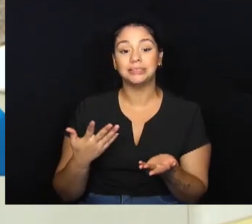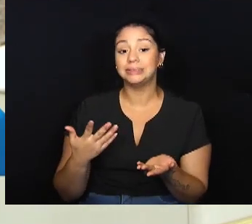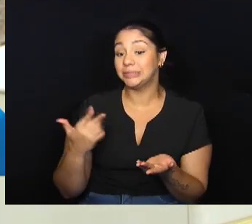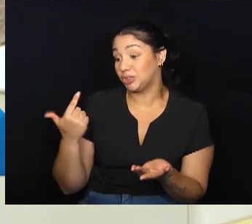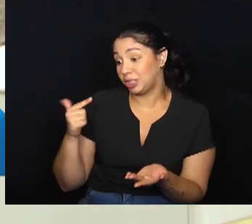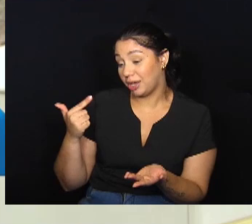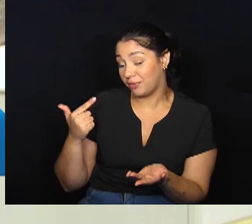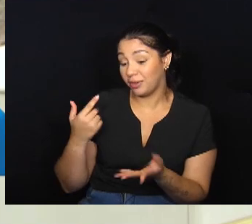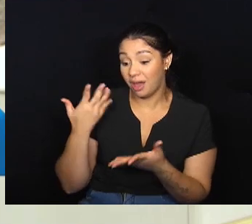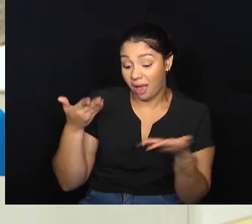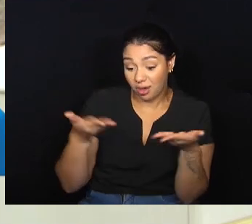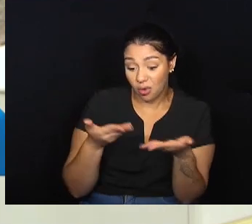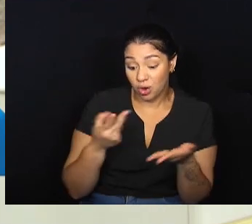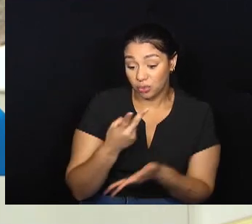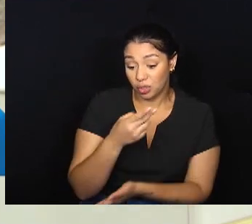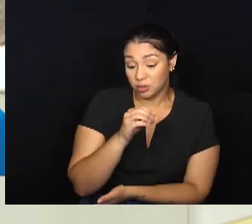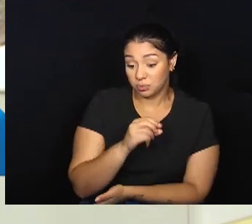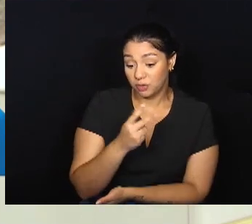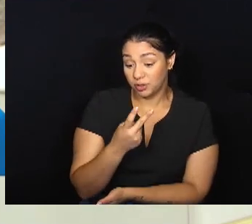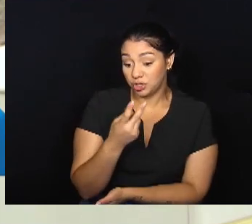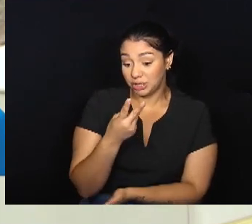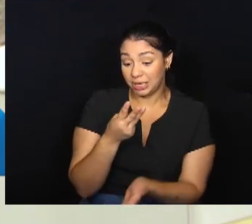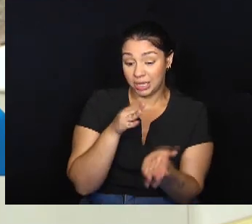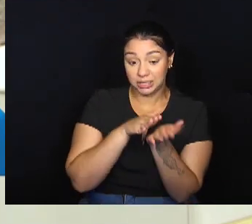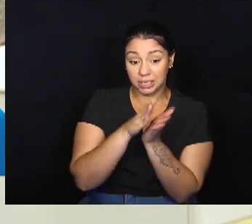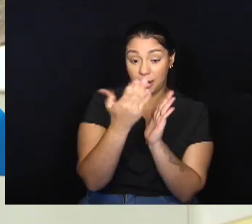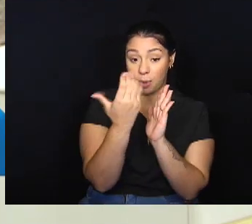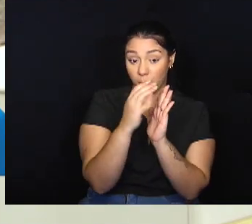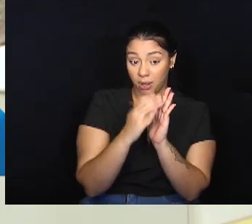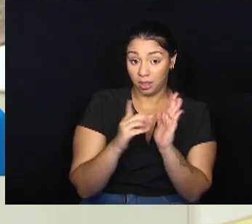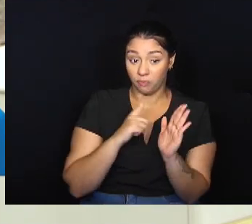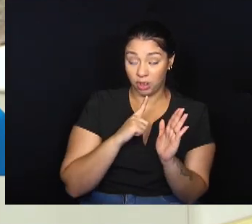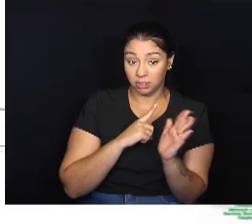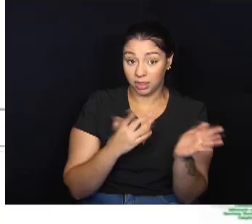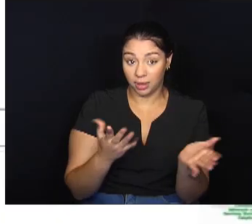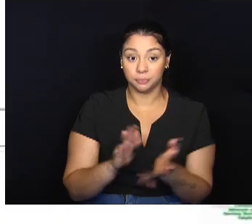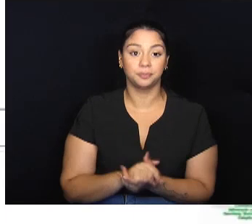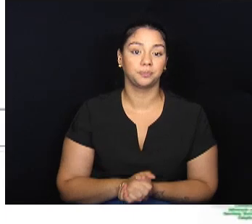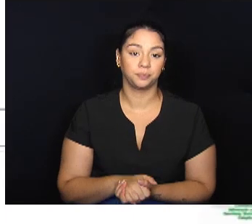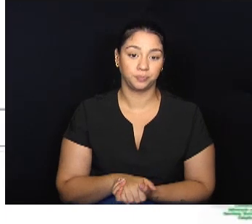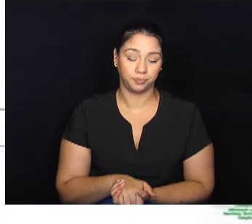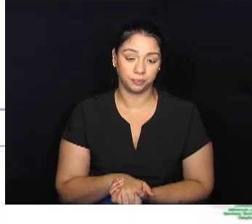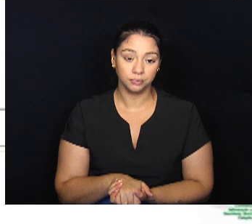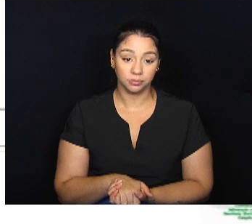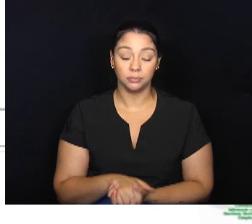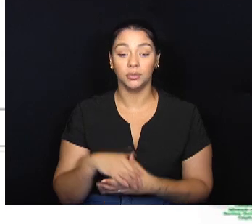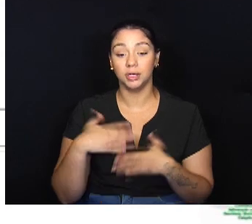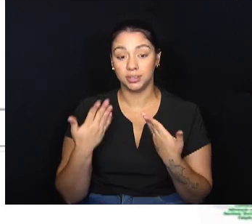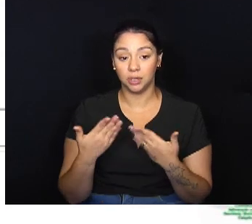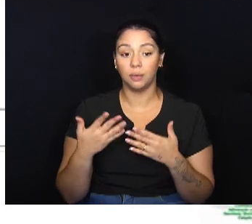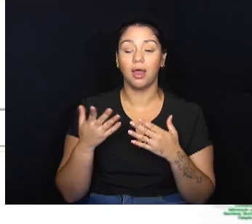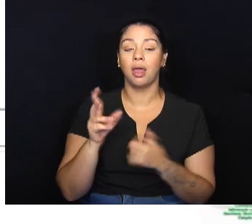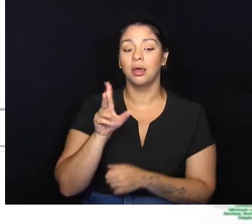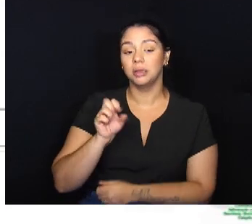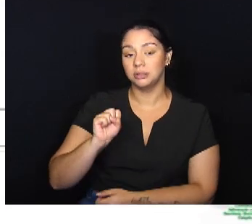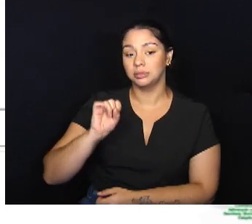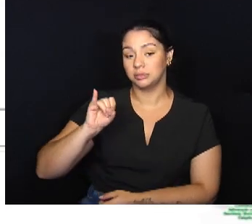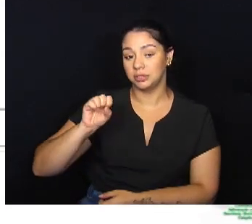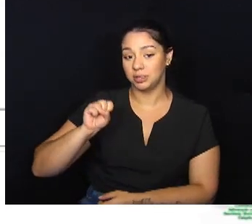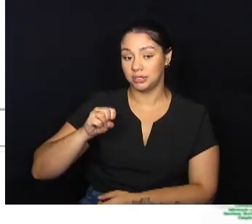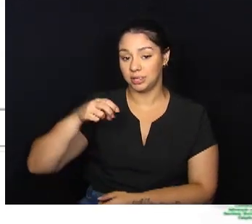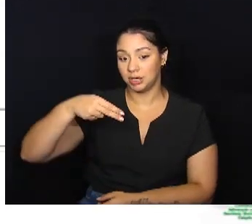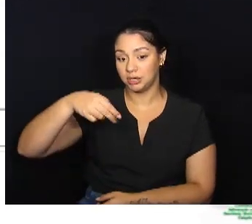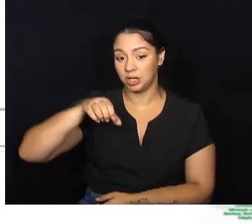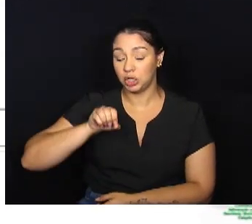de 2021 e não sabemos se 2023 vai ter a publicação desses dados. O sistema de notificação de violência em Campinas